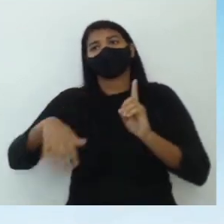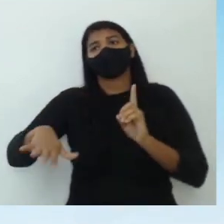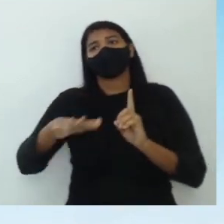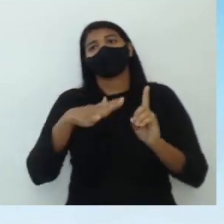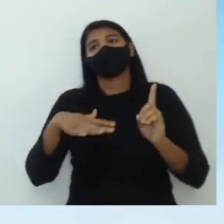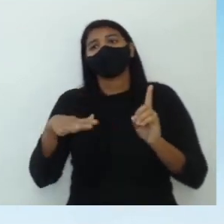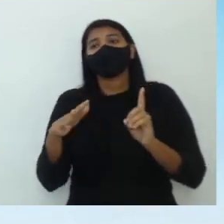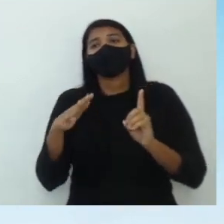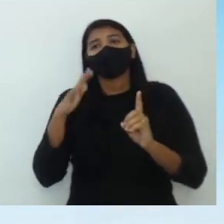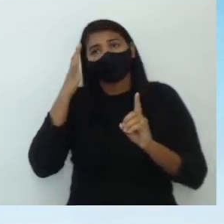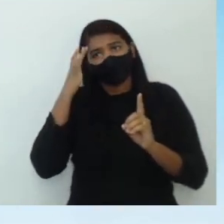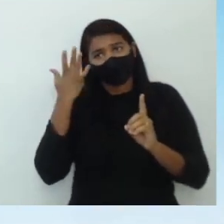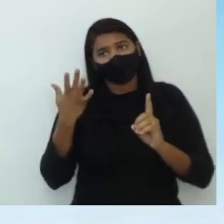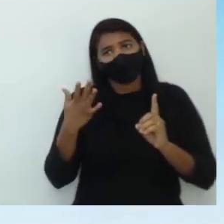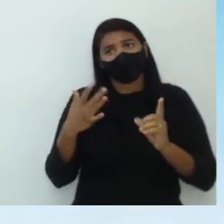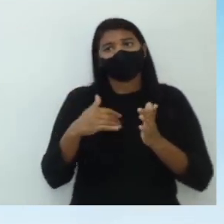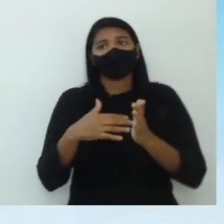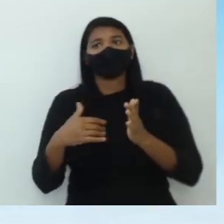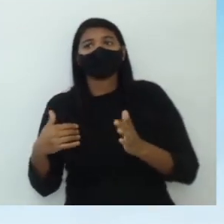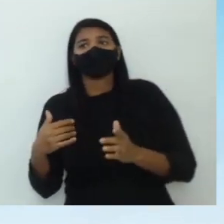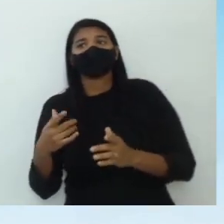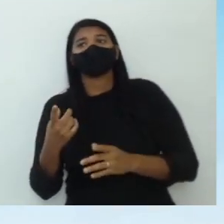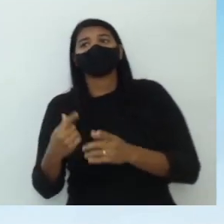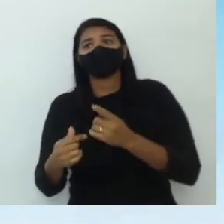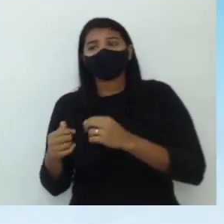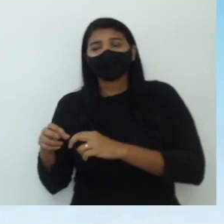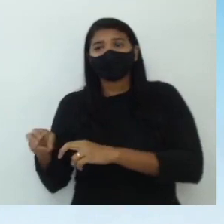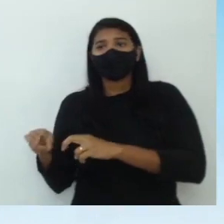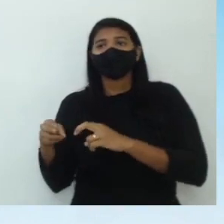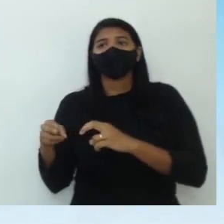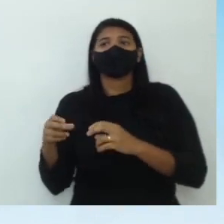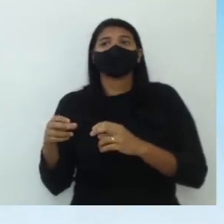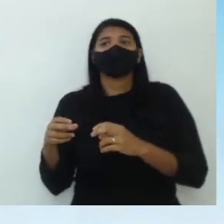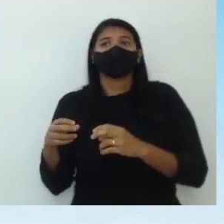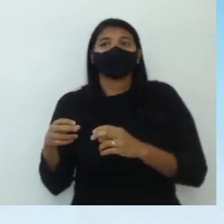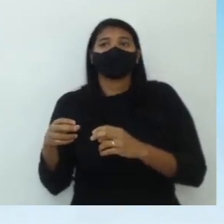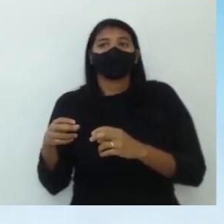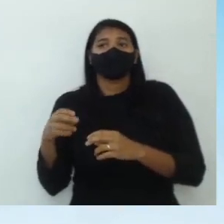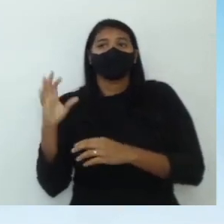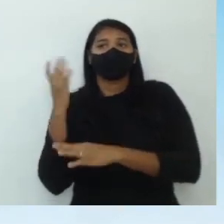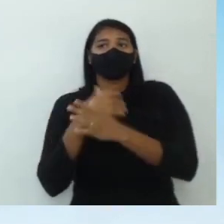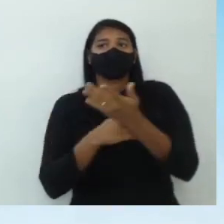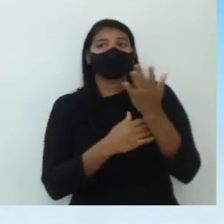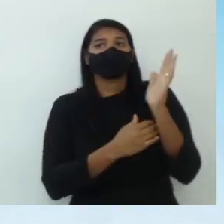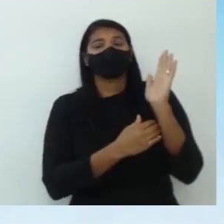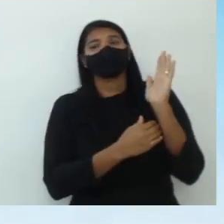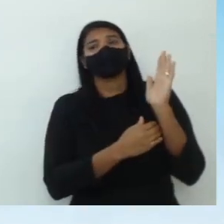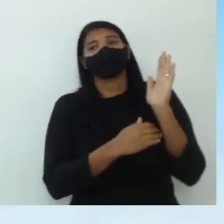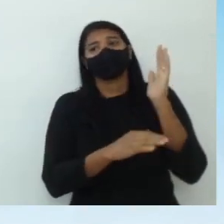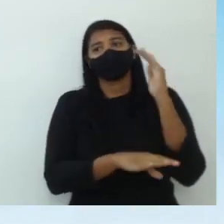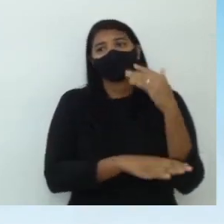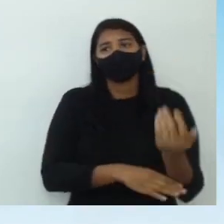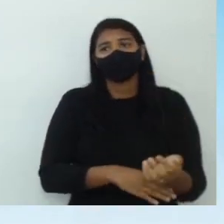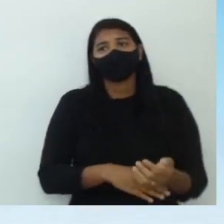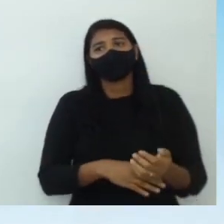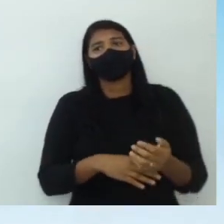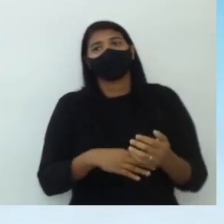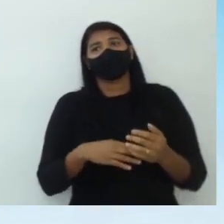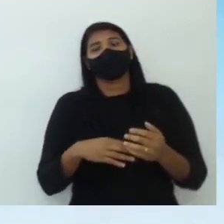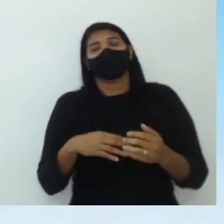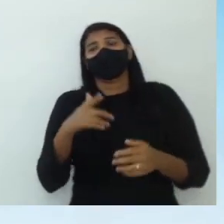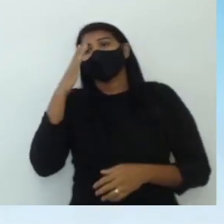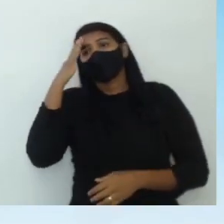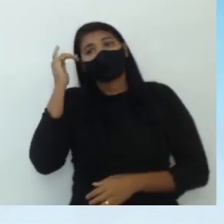exploram de maneira irregular, ilegal, né, o meio ambiente, porque também não sabem, ou por uma questão de